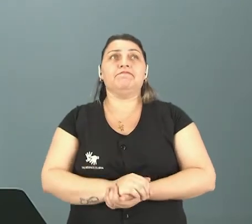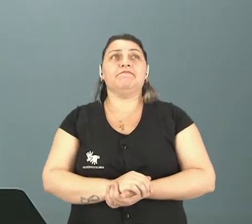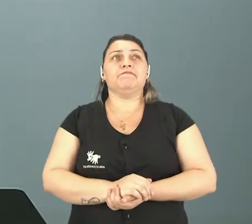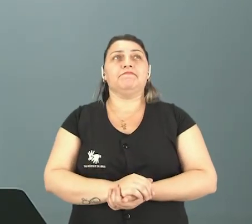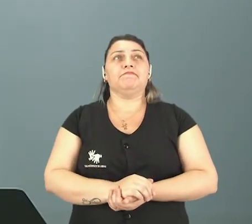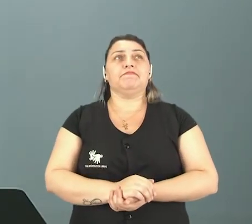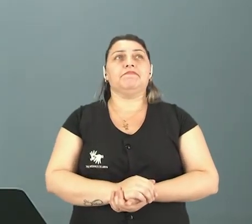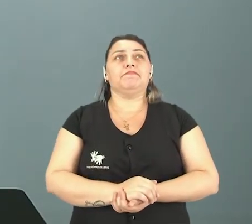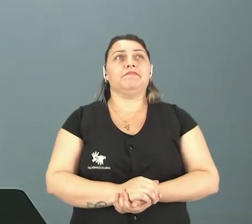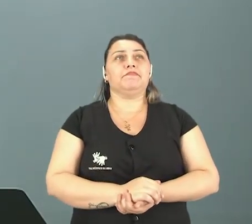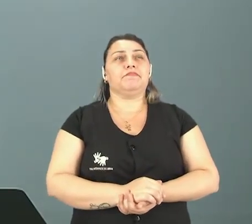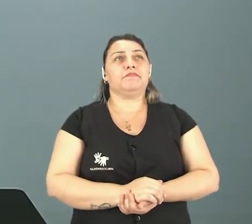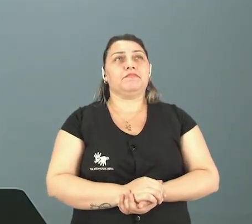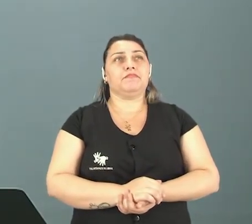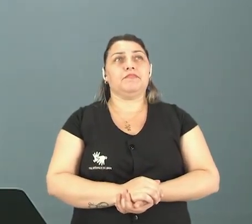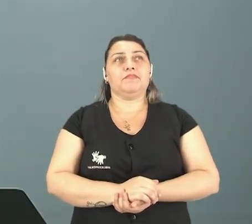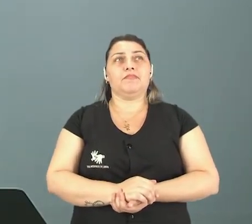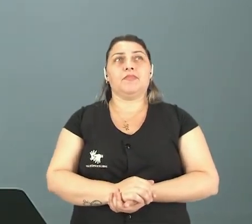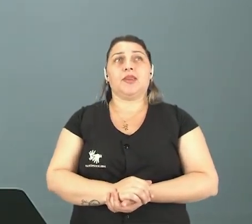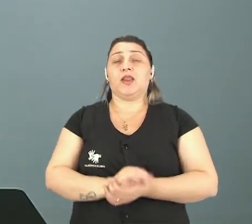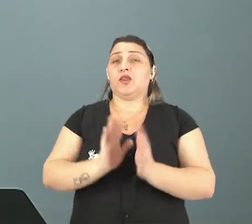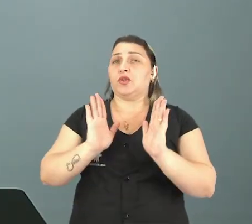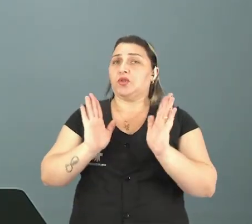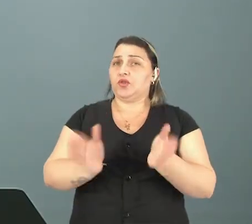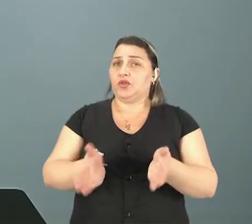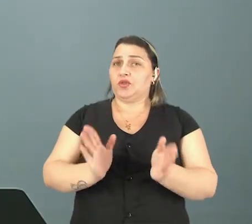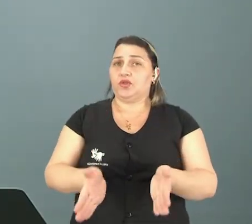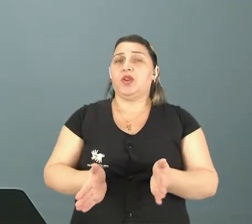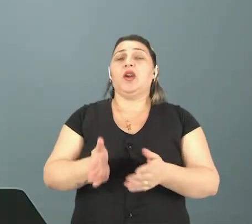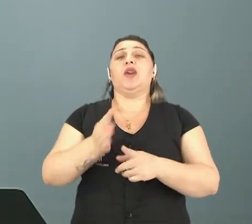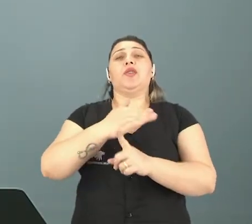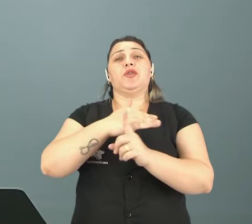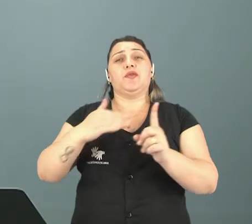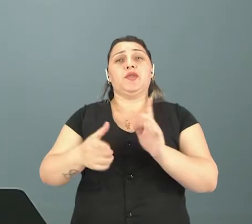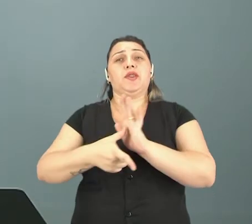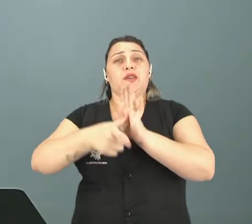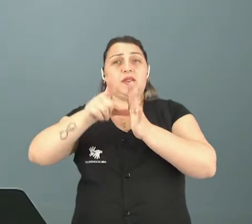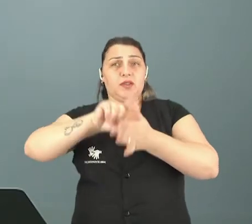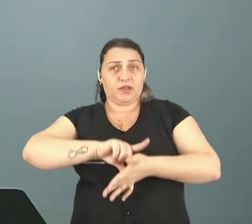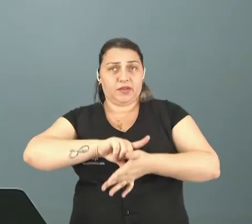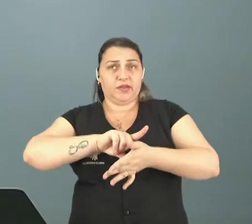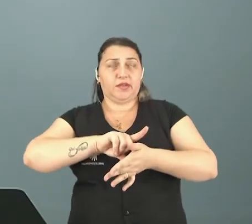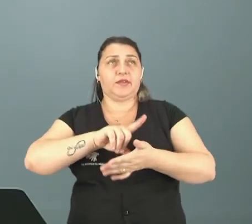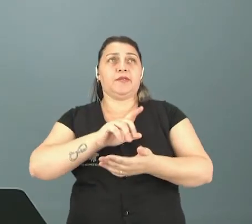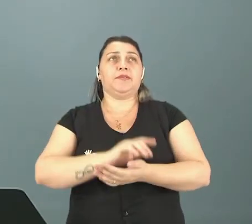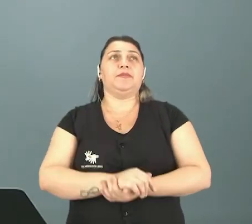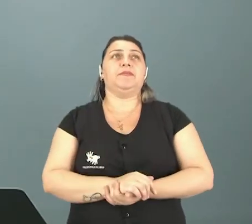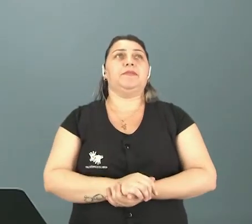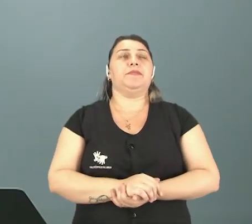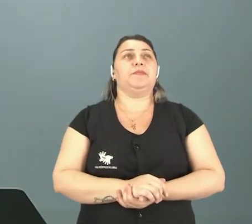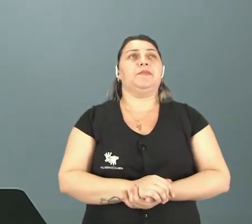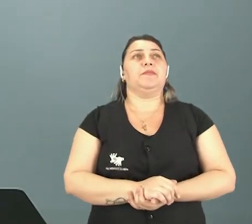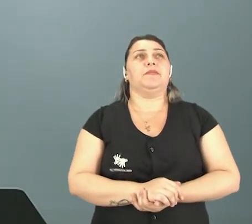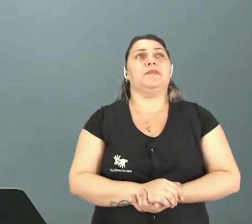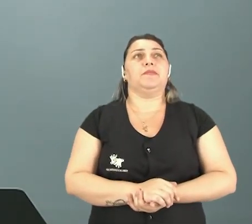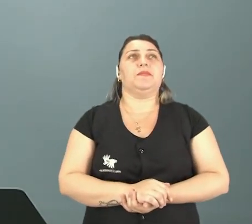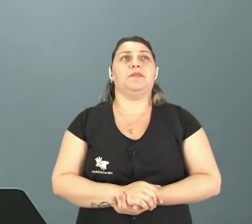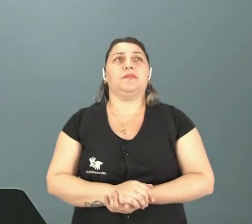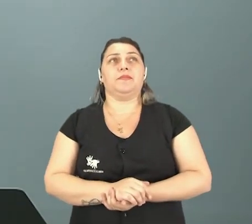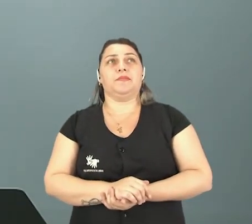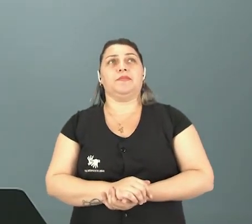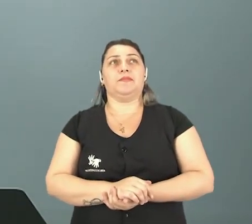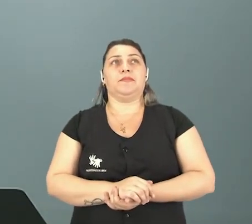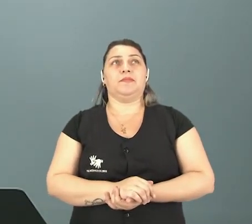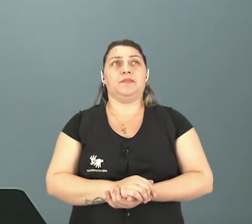pegar essas partes que eu já tinha dividido ao meio, certinho aqui. E o que que vocês